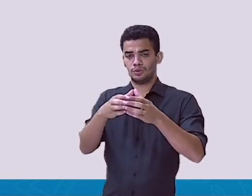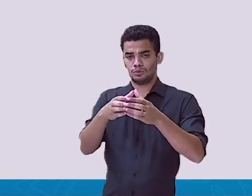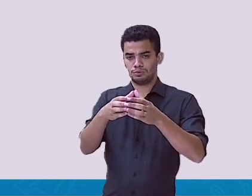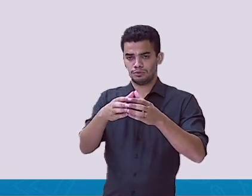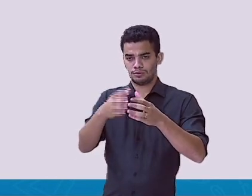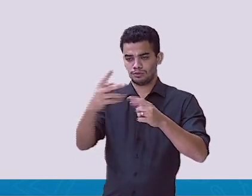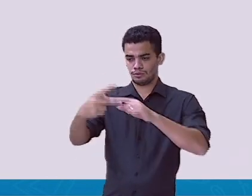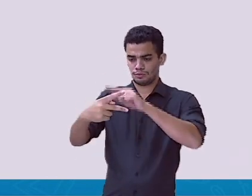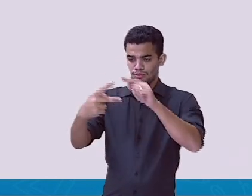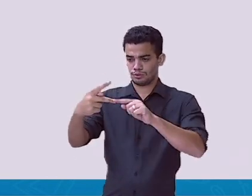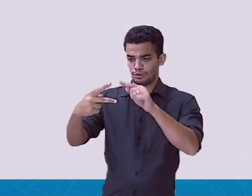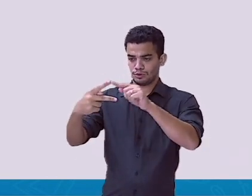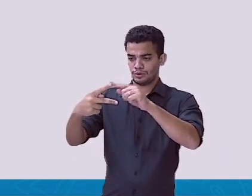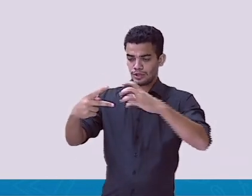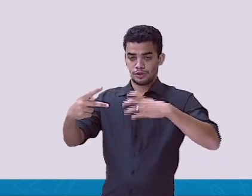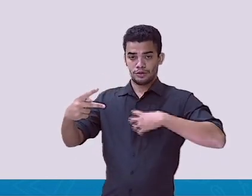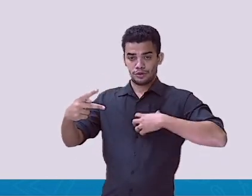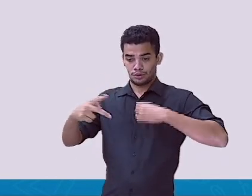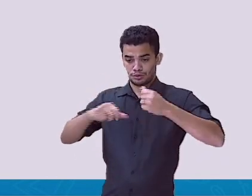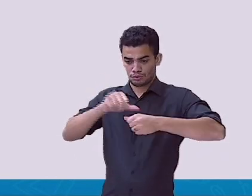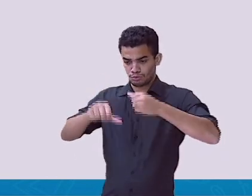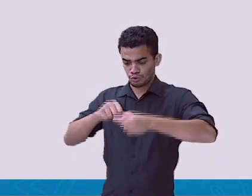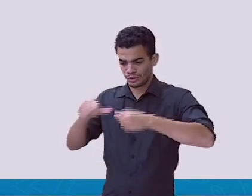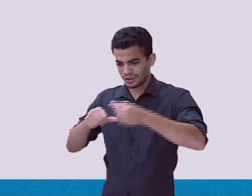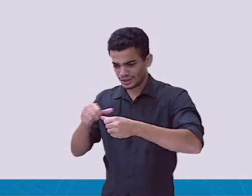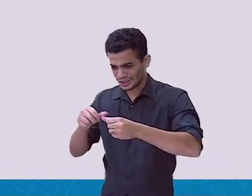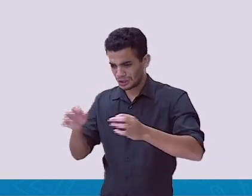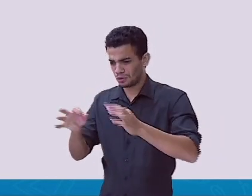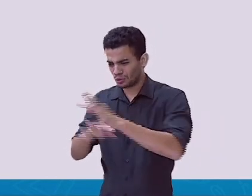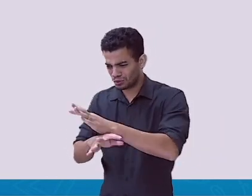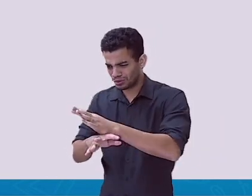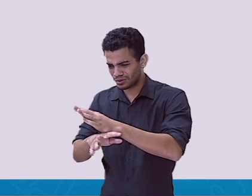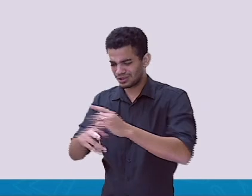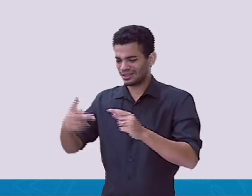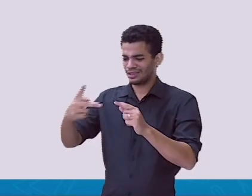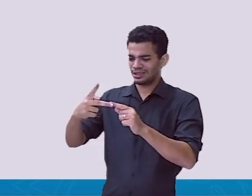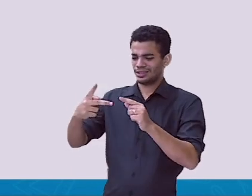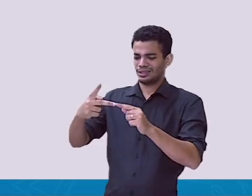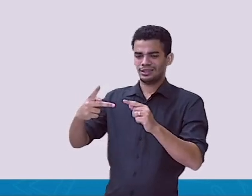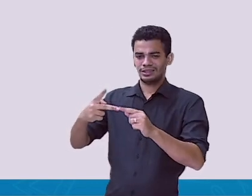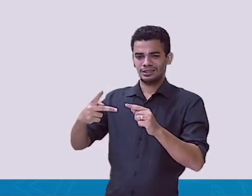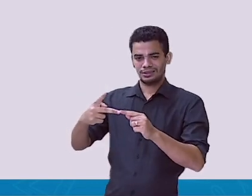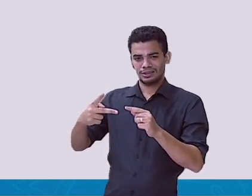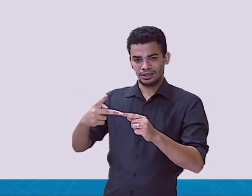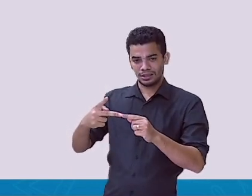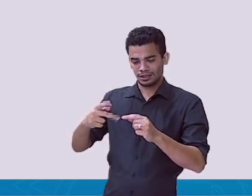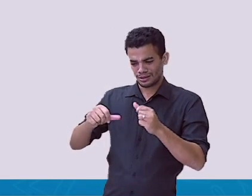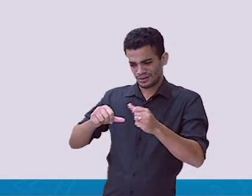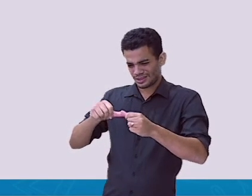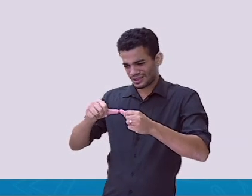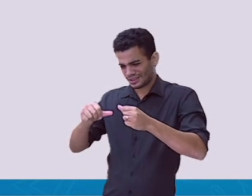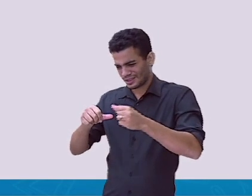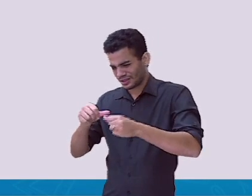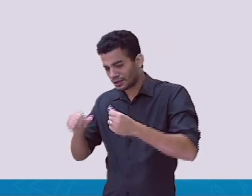outro incompleta. Mas todos eles passam pelo processo de metamorfose.